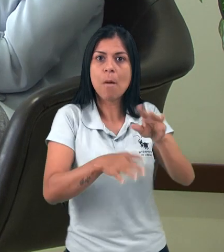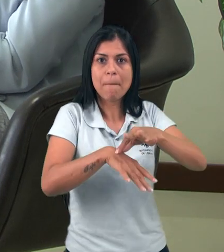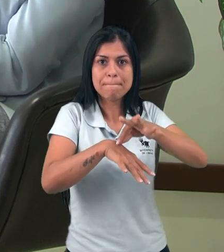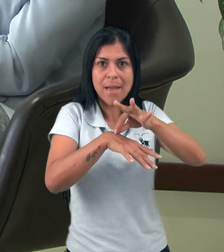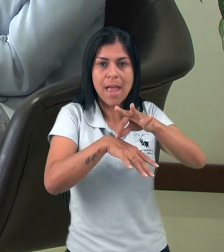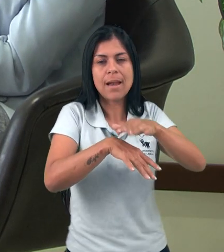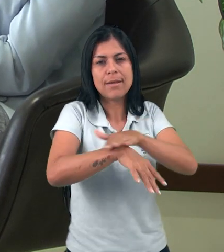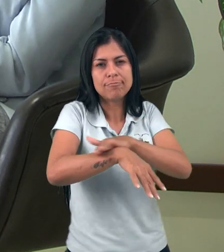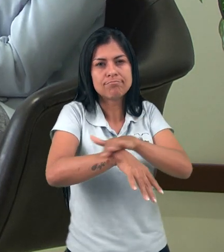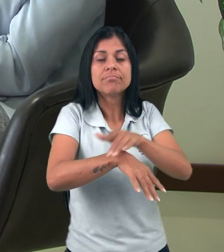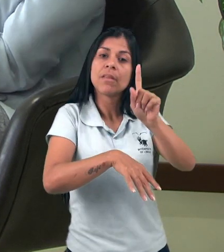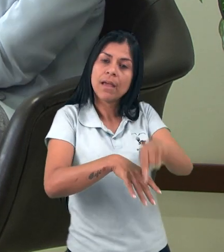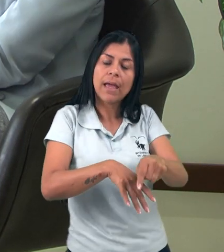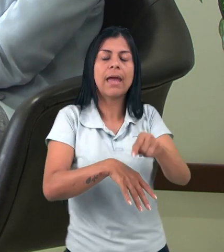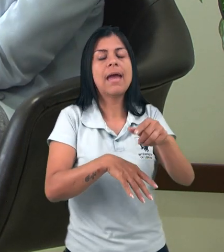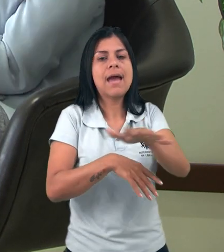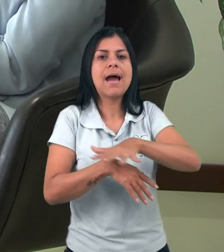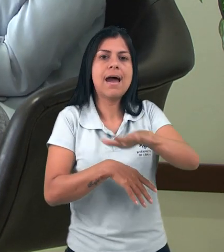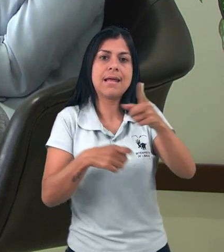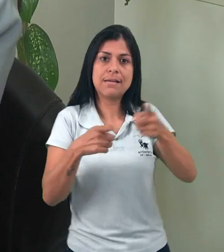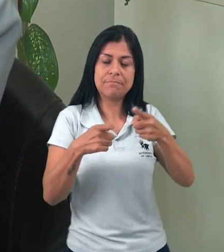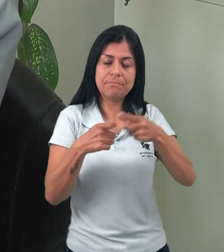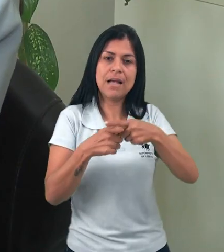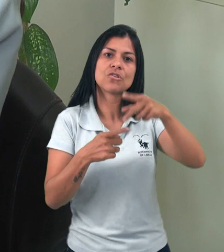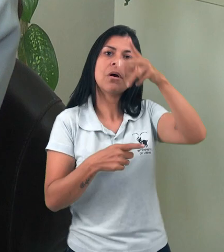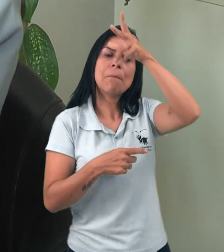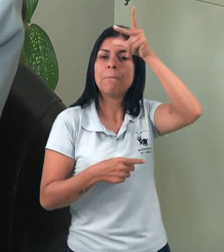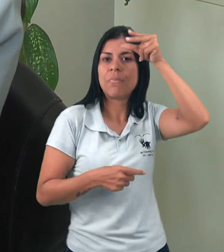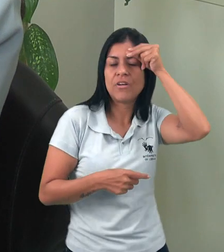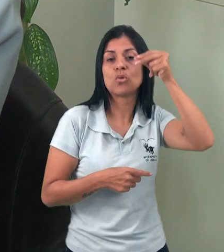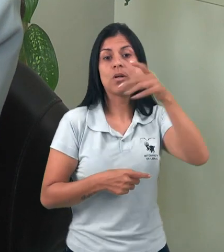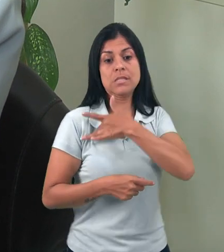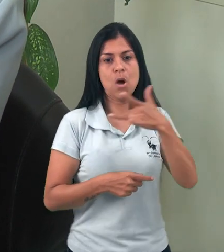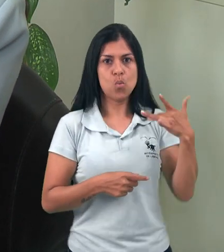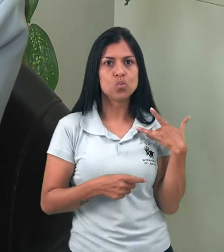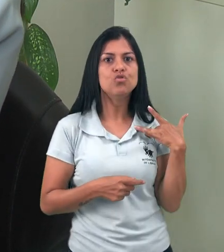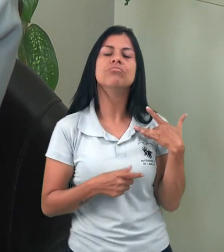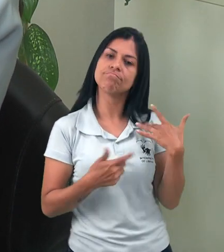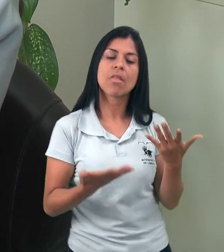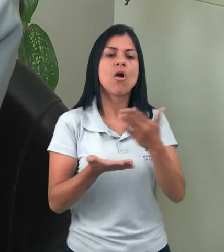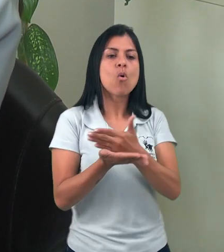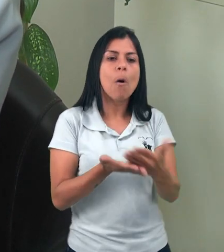são cedidos pela SESA, pela Secretaria de Estado de Saúde. Então, esses dermatologistas, eles